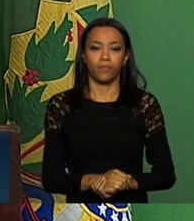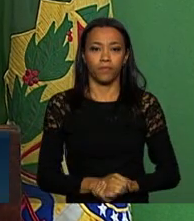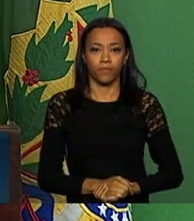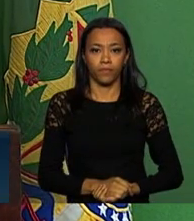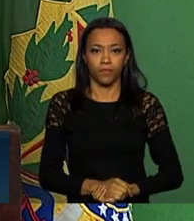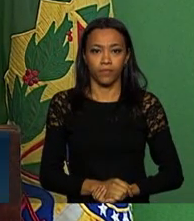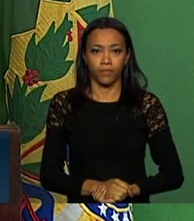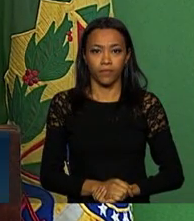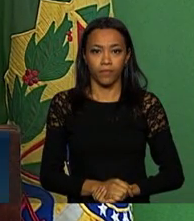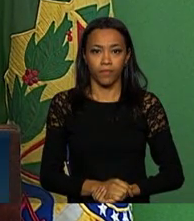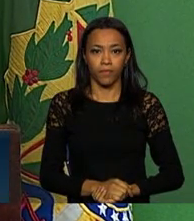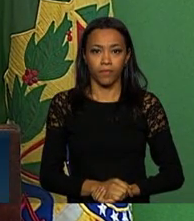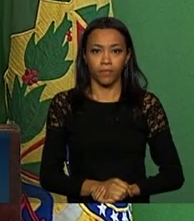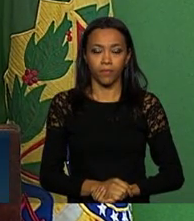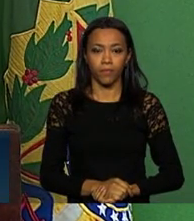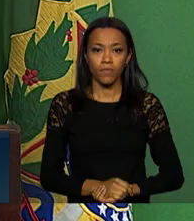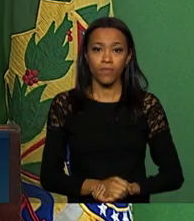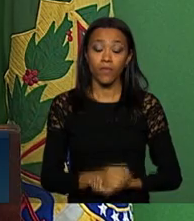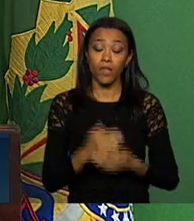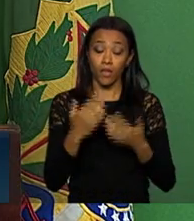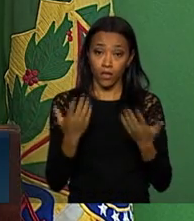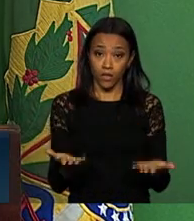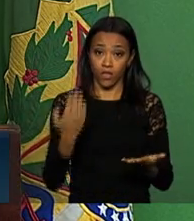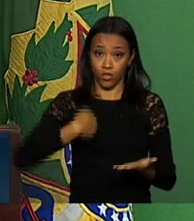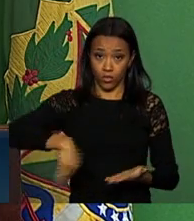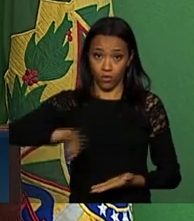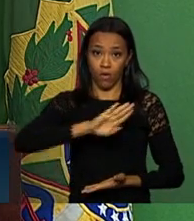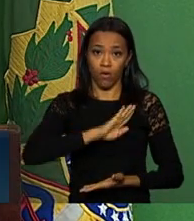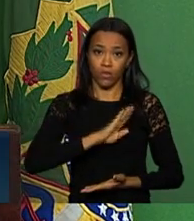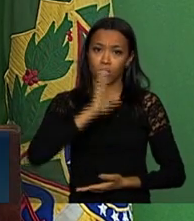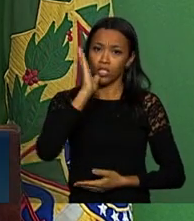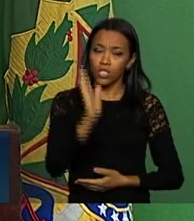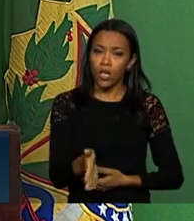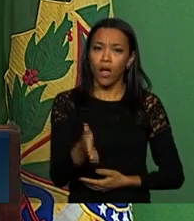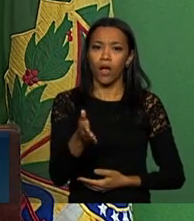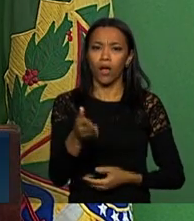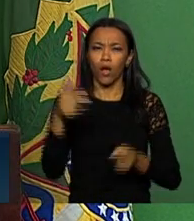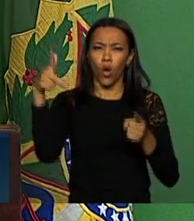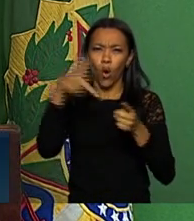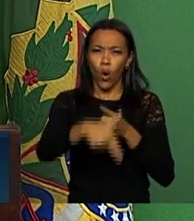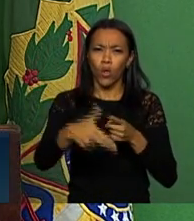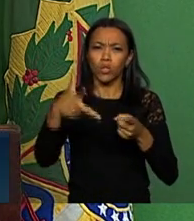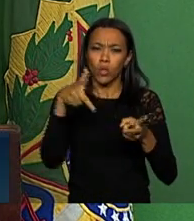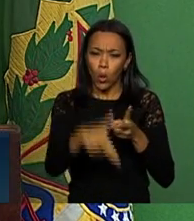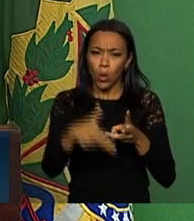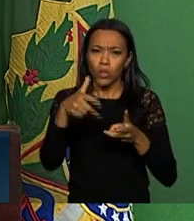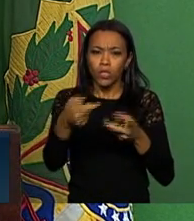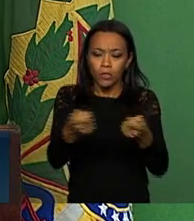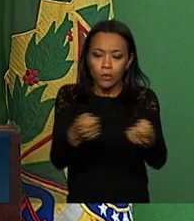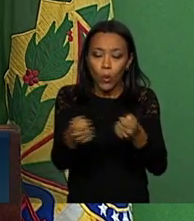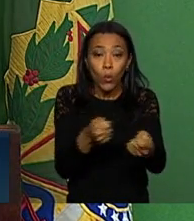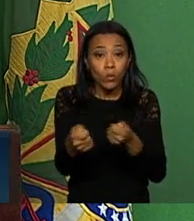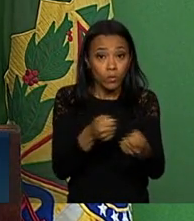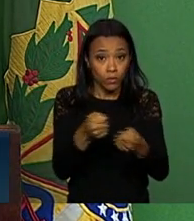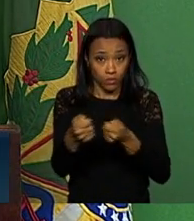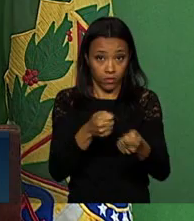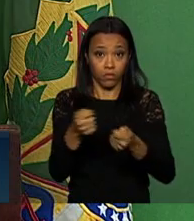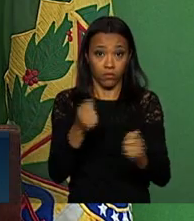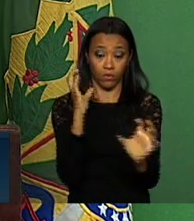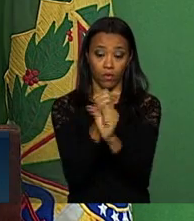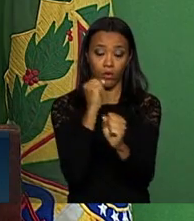duradouro Apesar de nós termos feito profundos cortes no orçamento